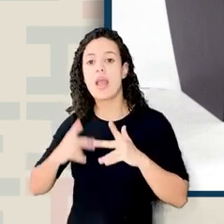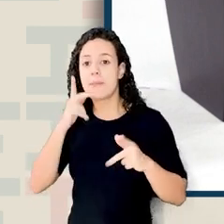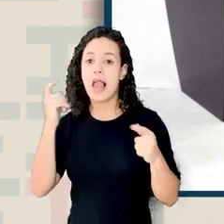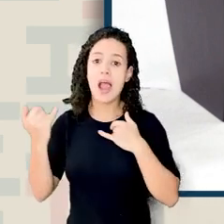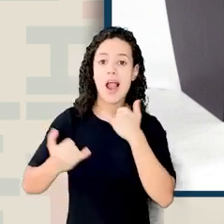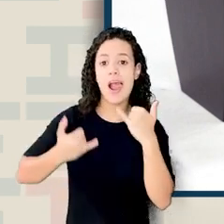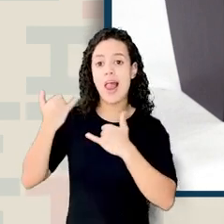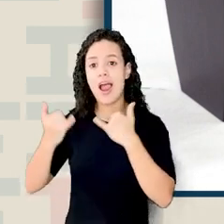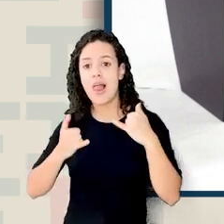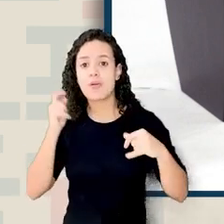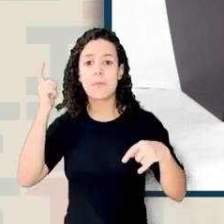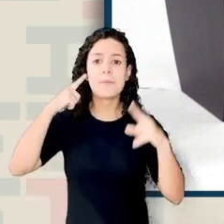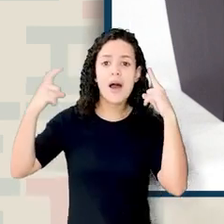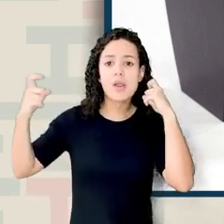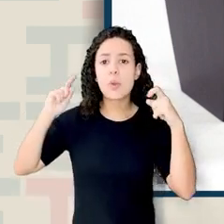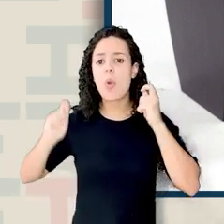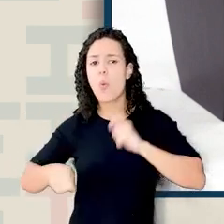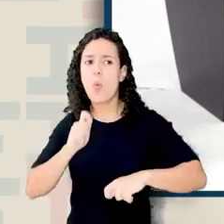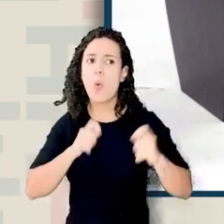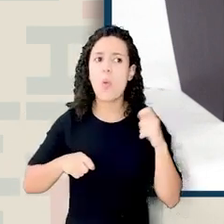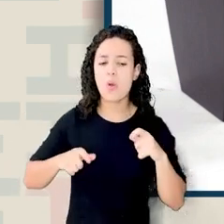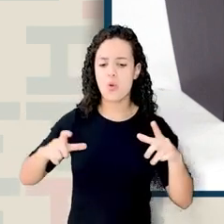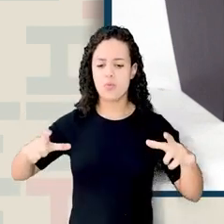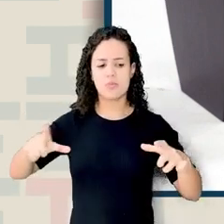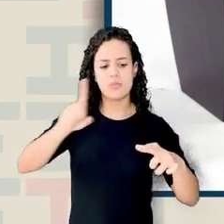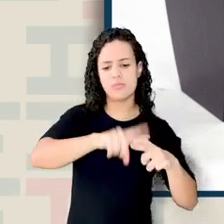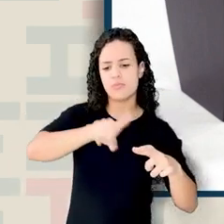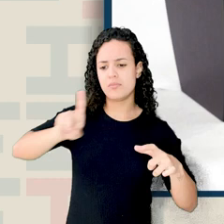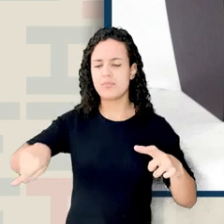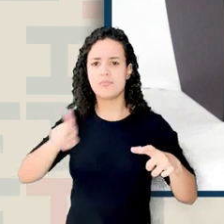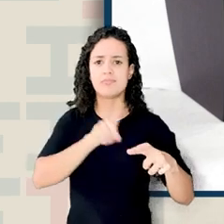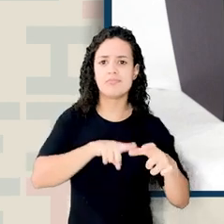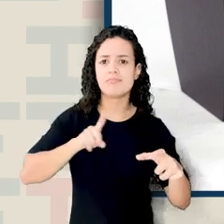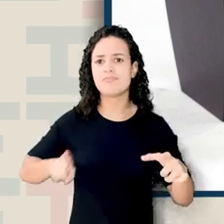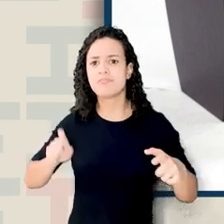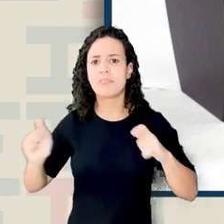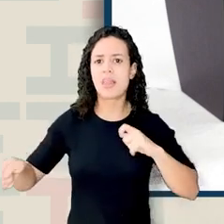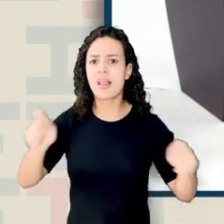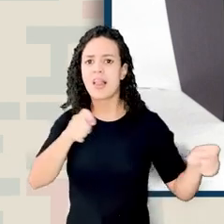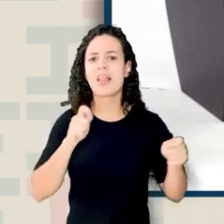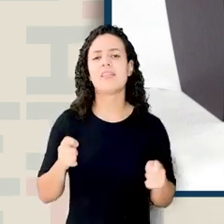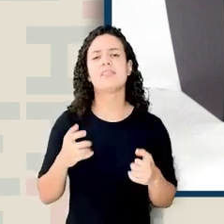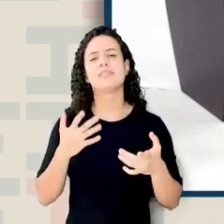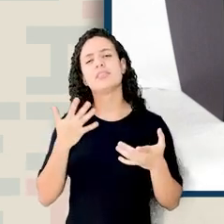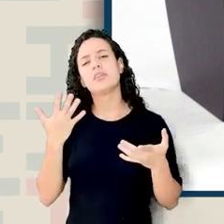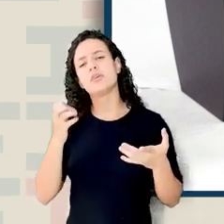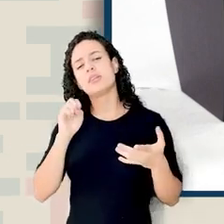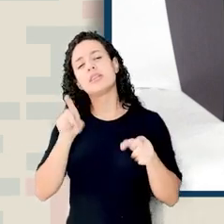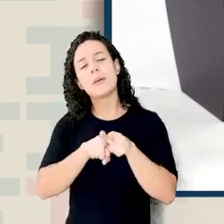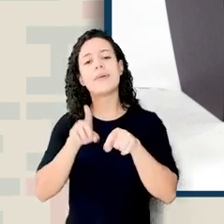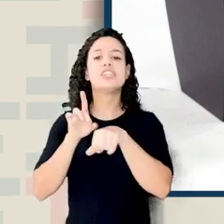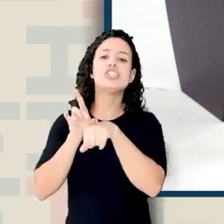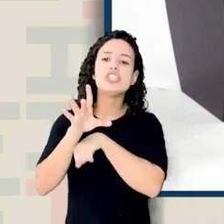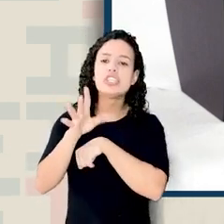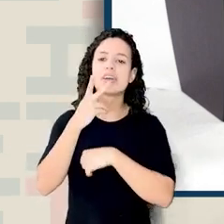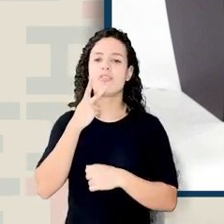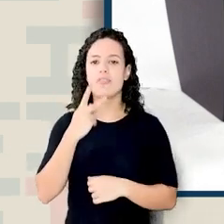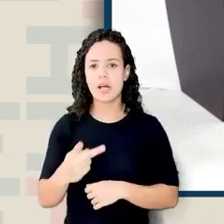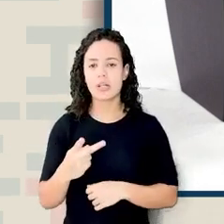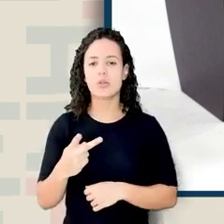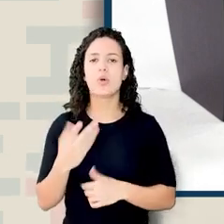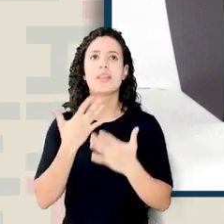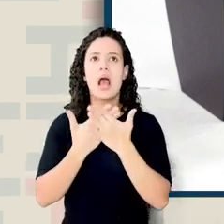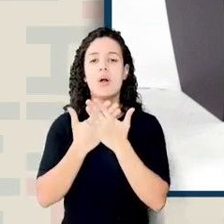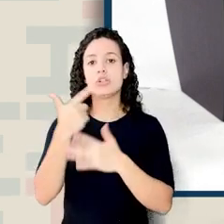um pouquinho na sonoridade aqui das laterais da caixa, trabalhando sempre com aquelas dicas também que eu fiz no